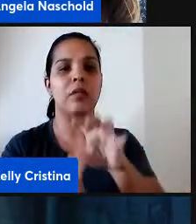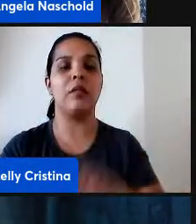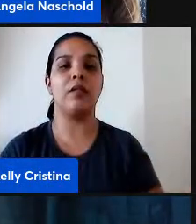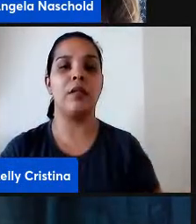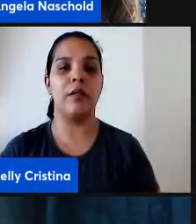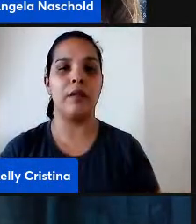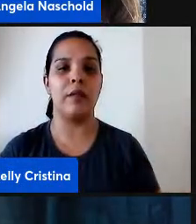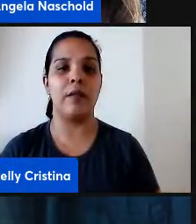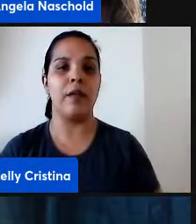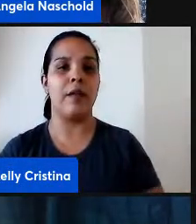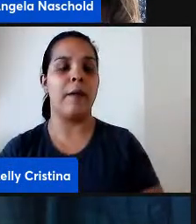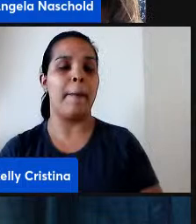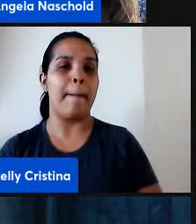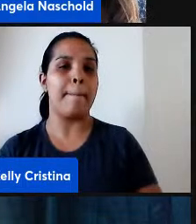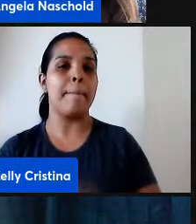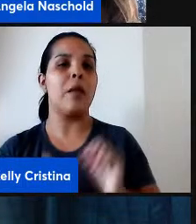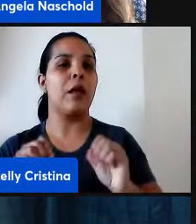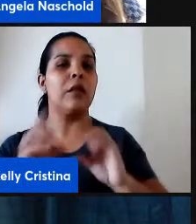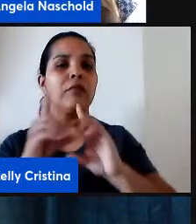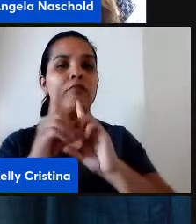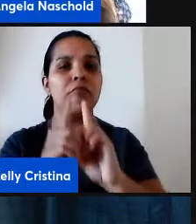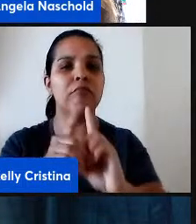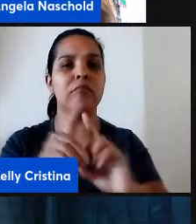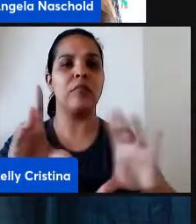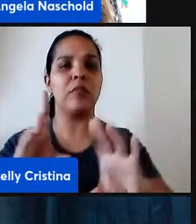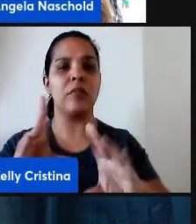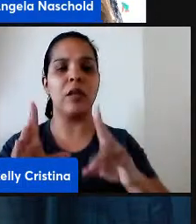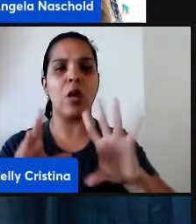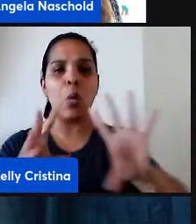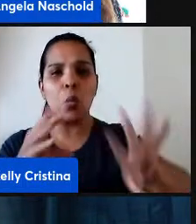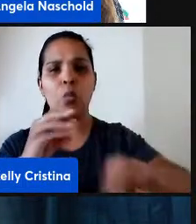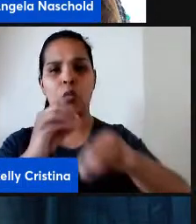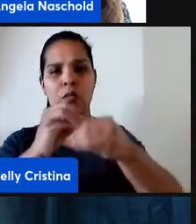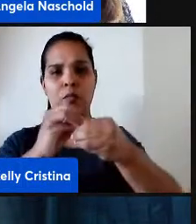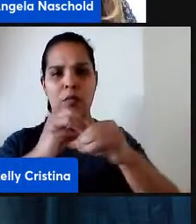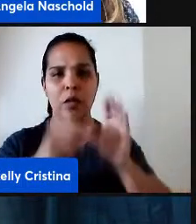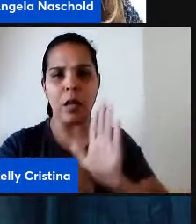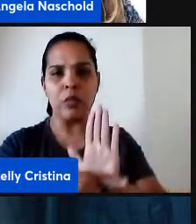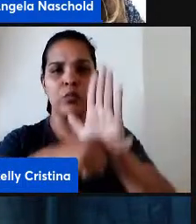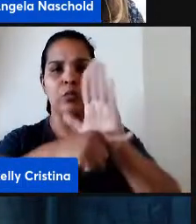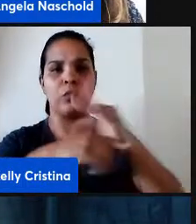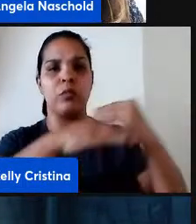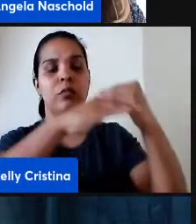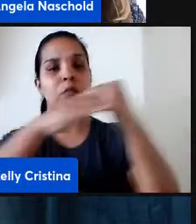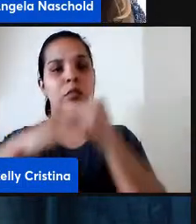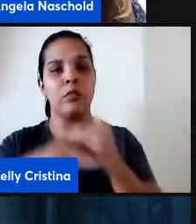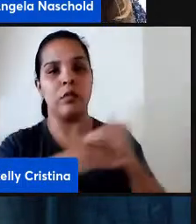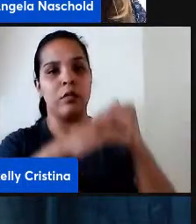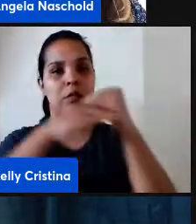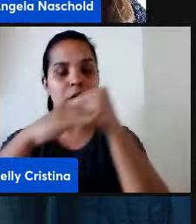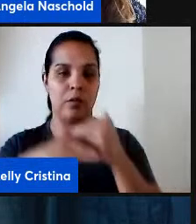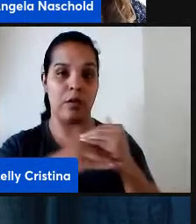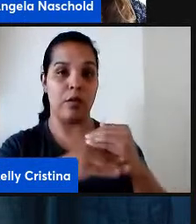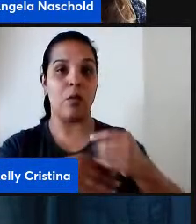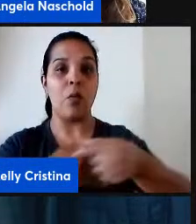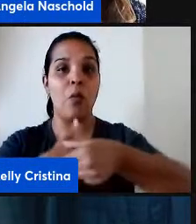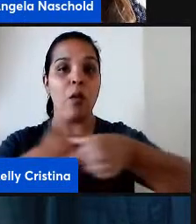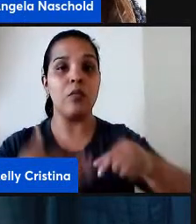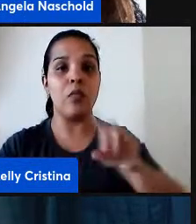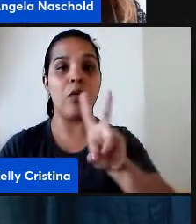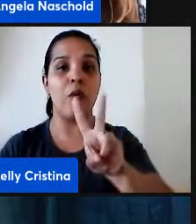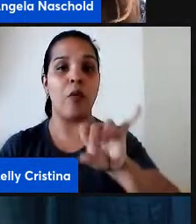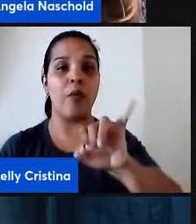são iniciativas democráticas, contribuem para a equidade, e o Vygotsky está nisso